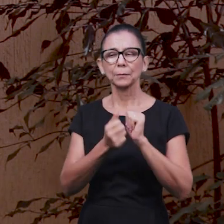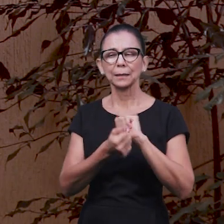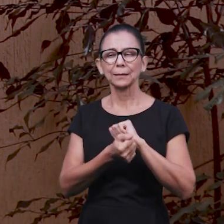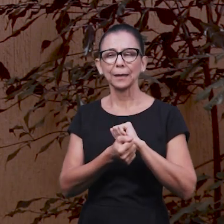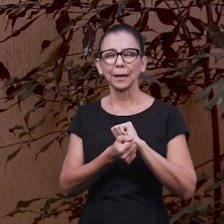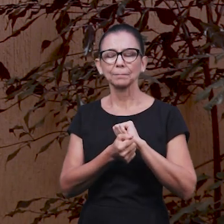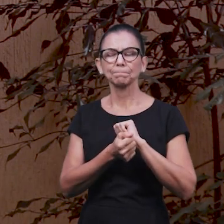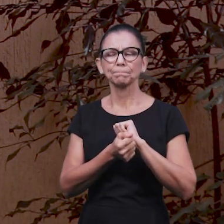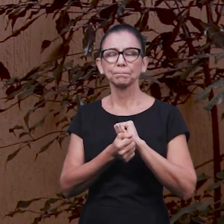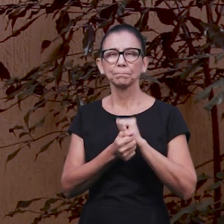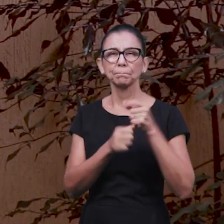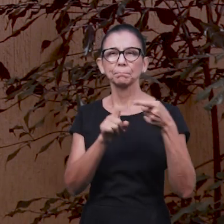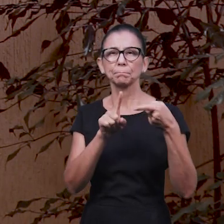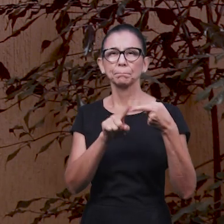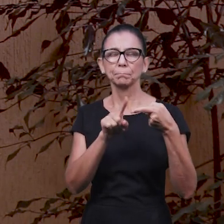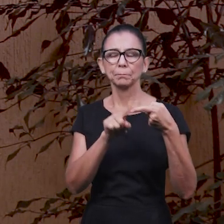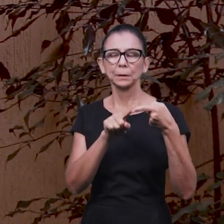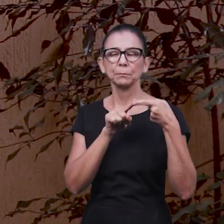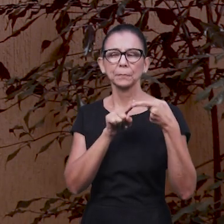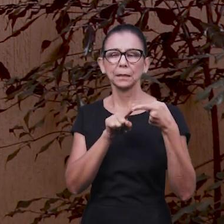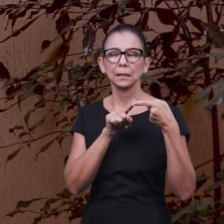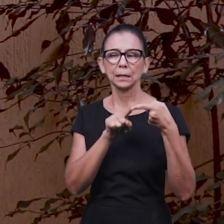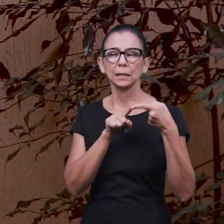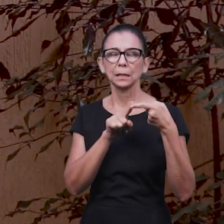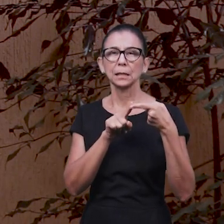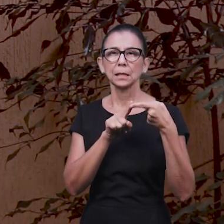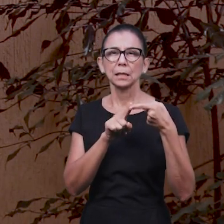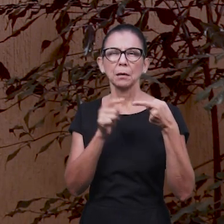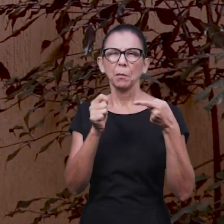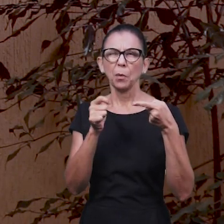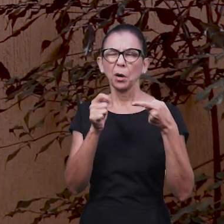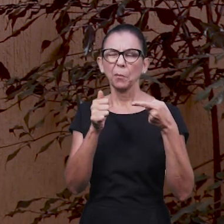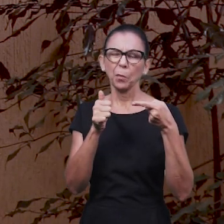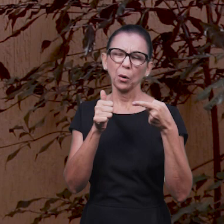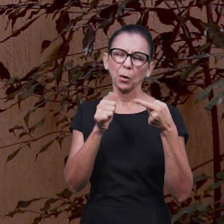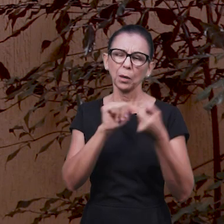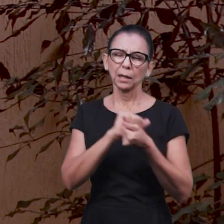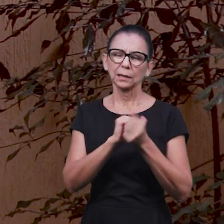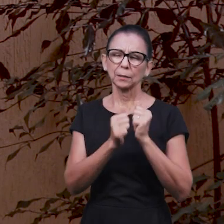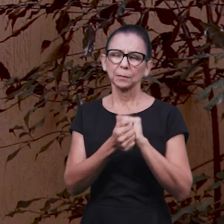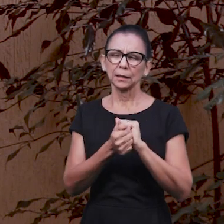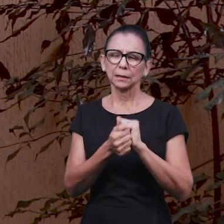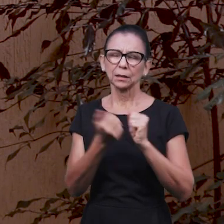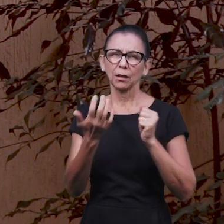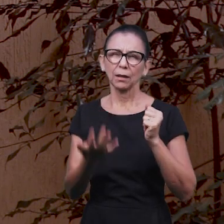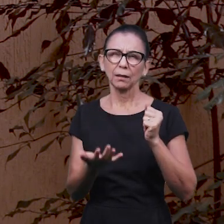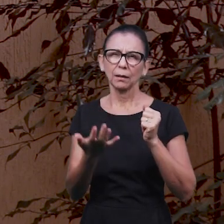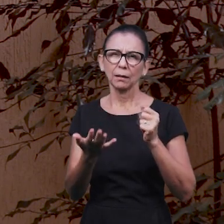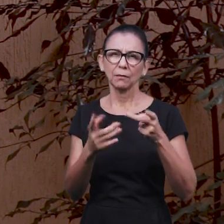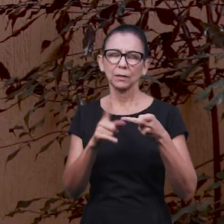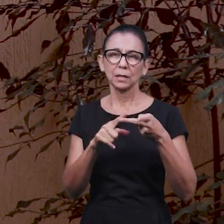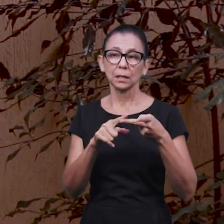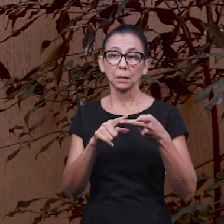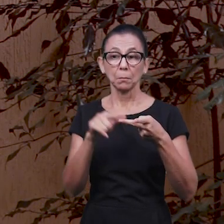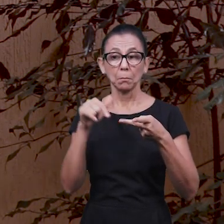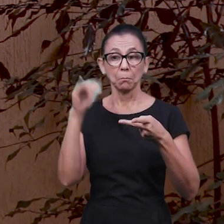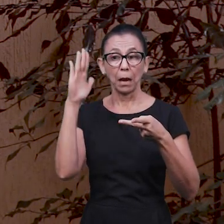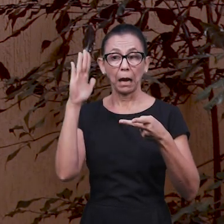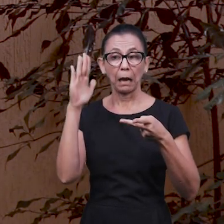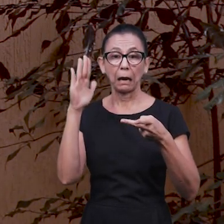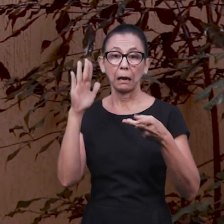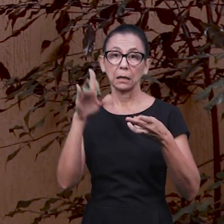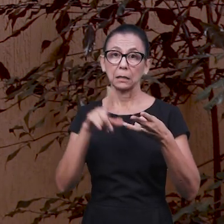níveis. O primeiro nível, ele exige pouca adaptação. O segundo já exige um pouco mais. E o